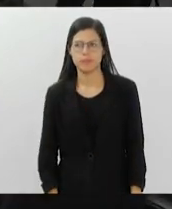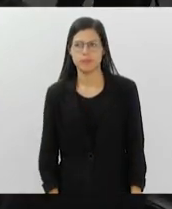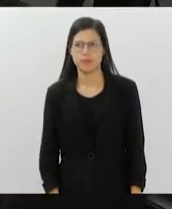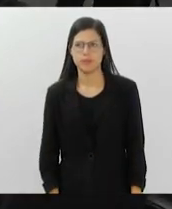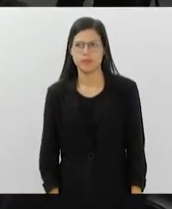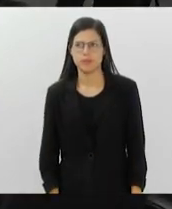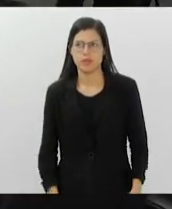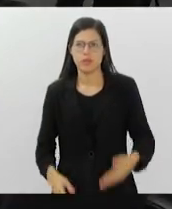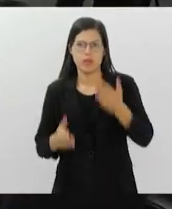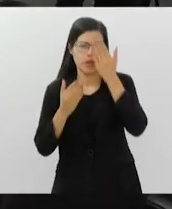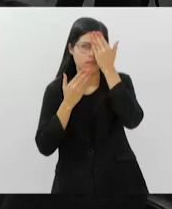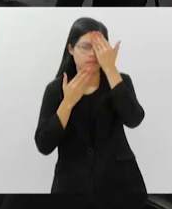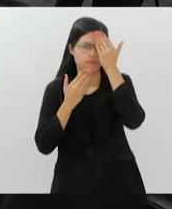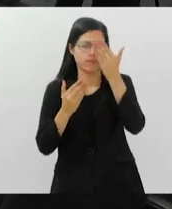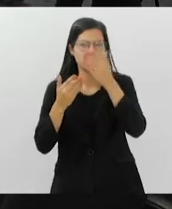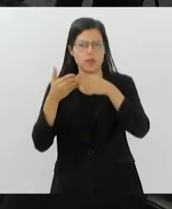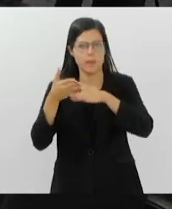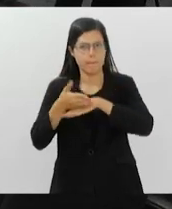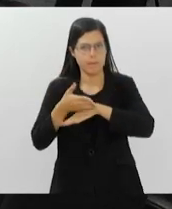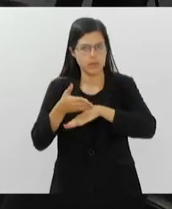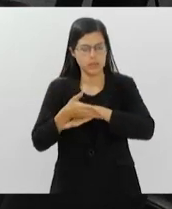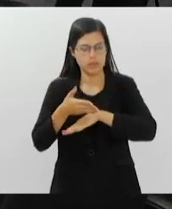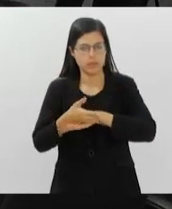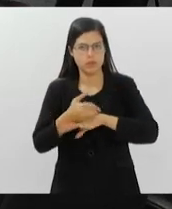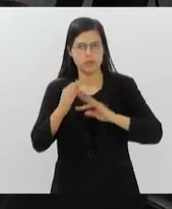de agradecer a presença de todos.